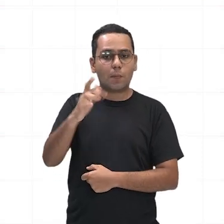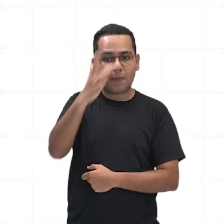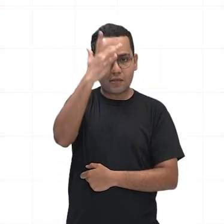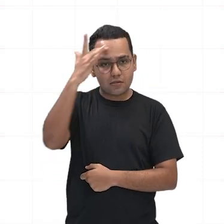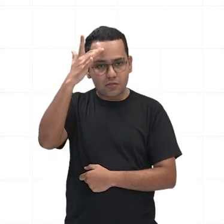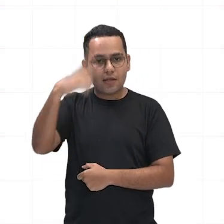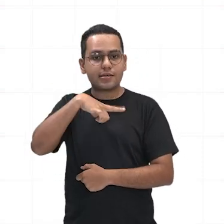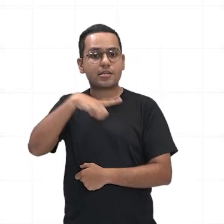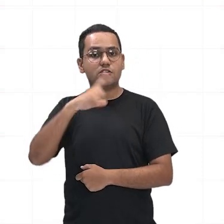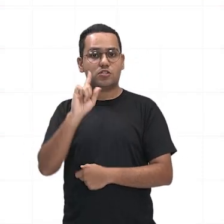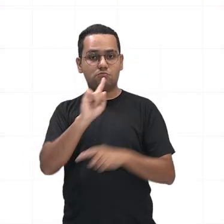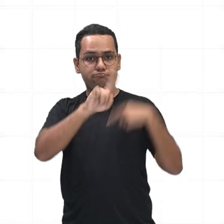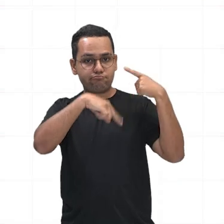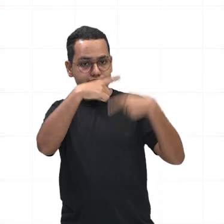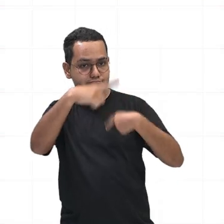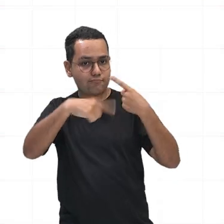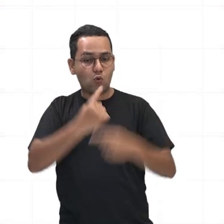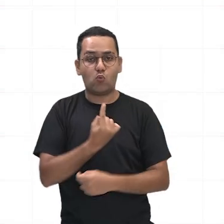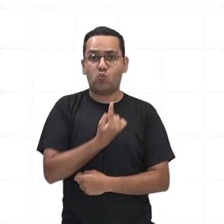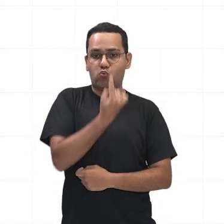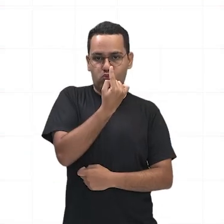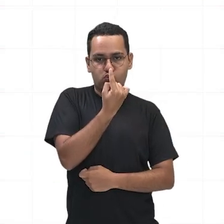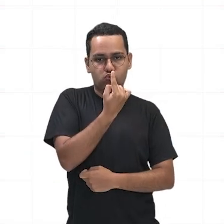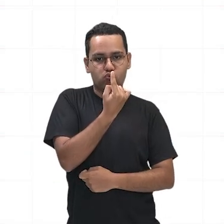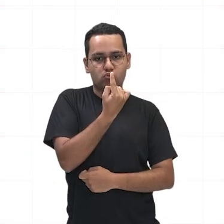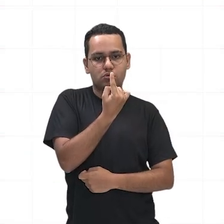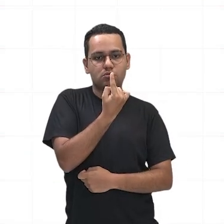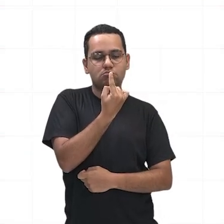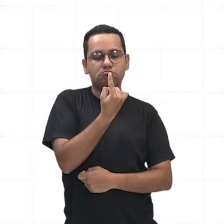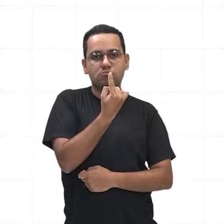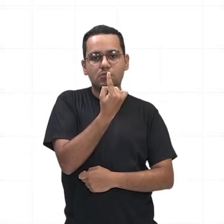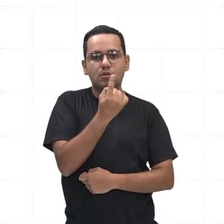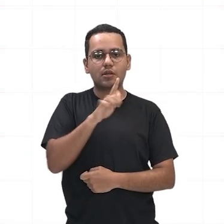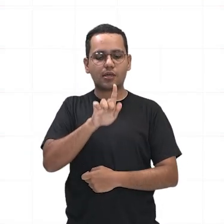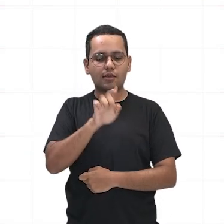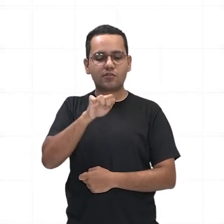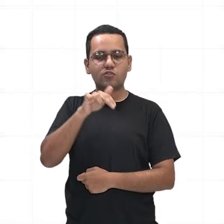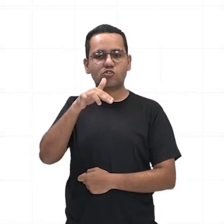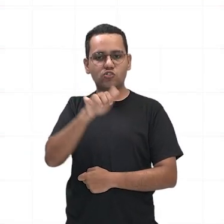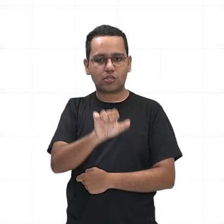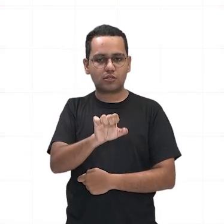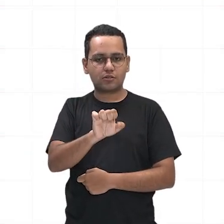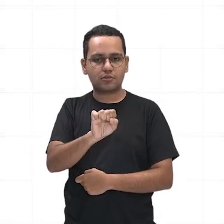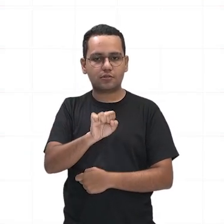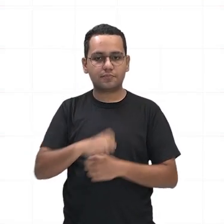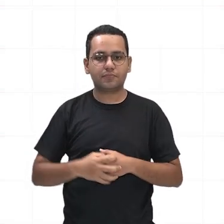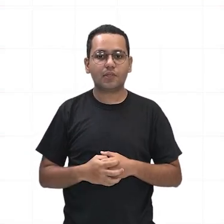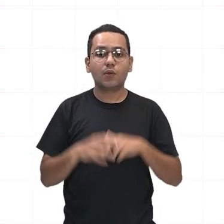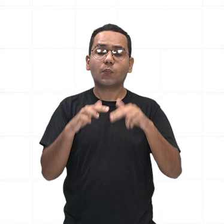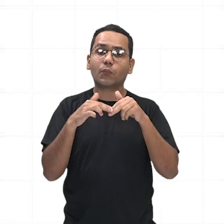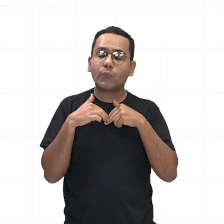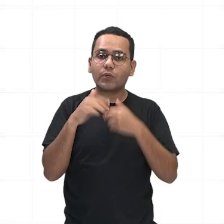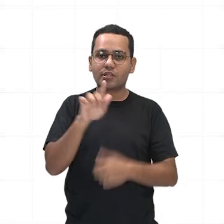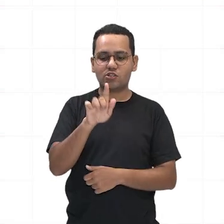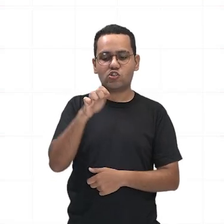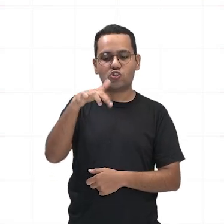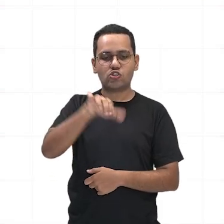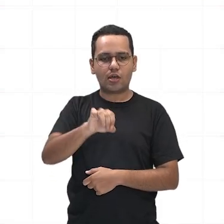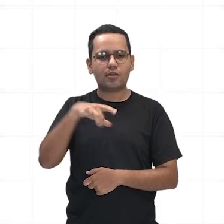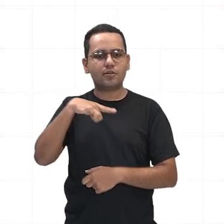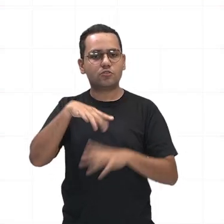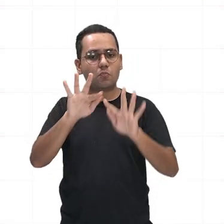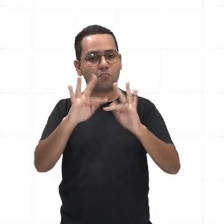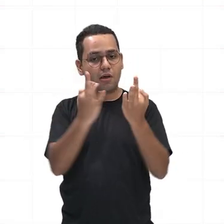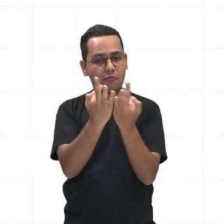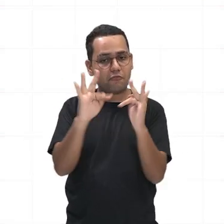de um ancestral comum, os genes. Cada geno era formado por uma família, liderado,